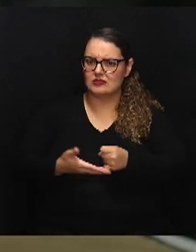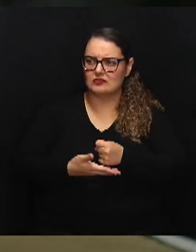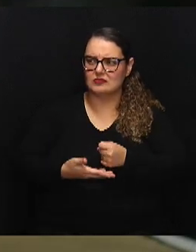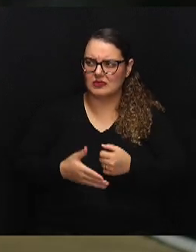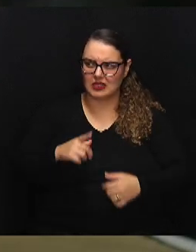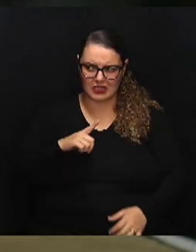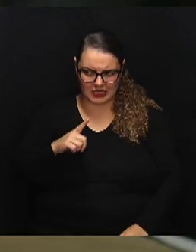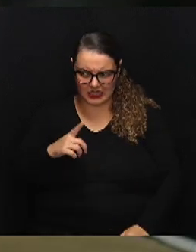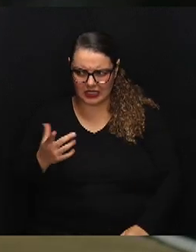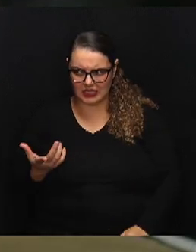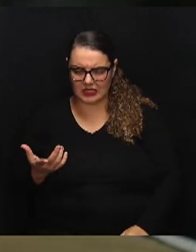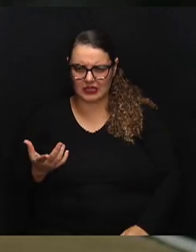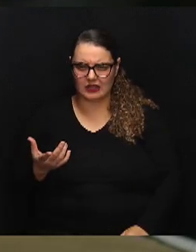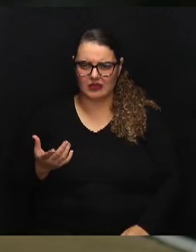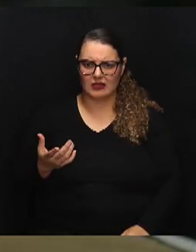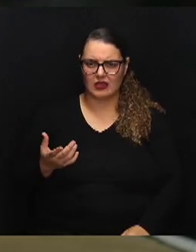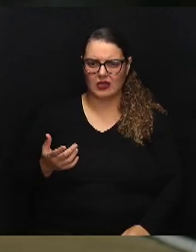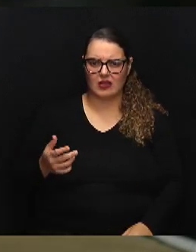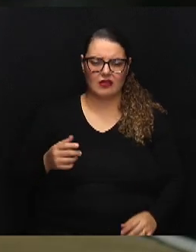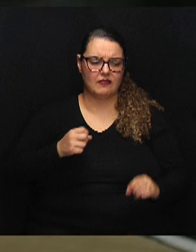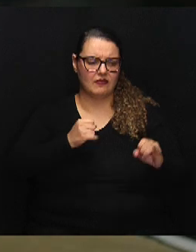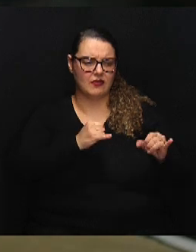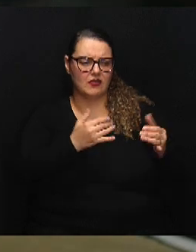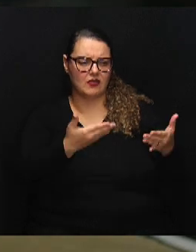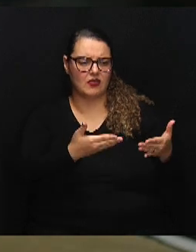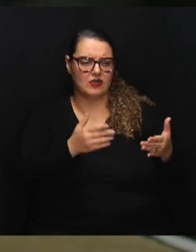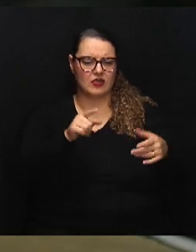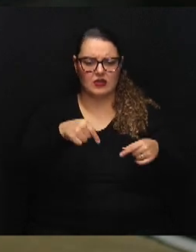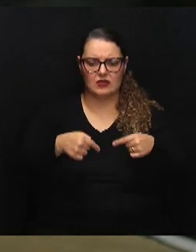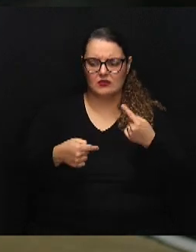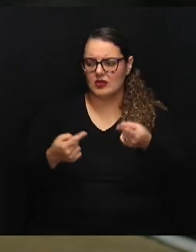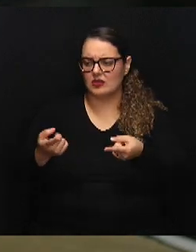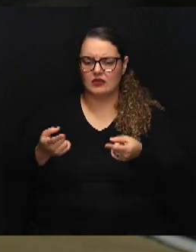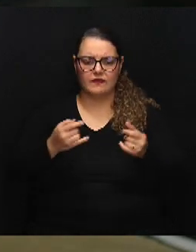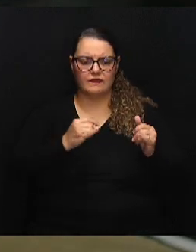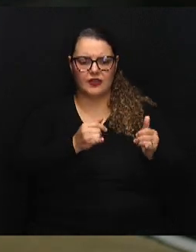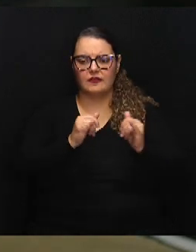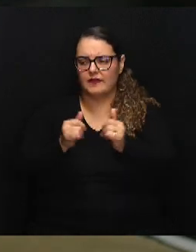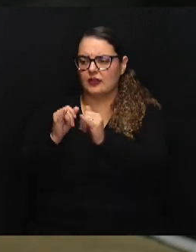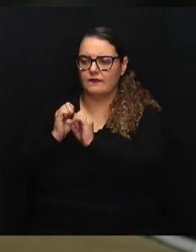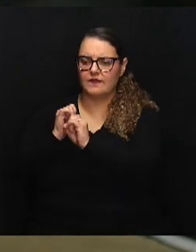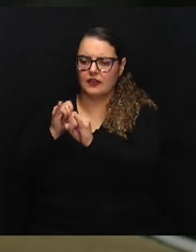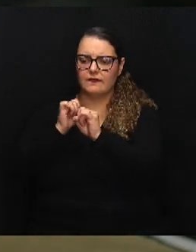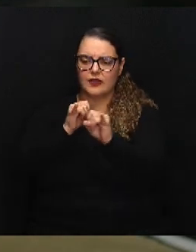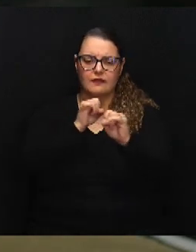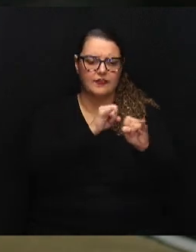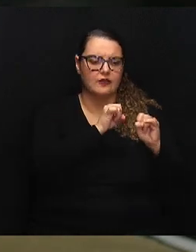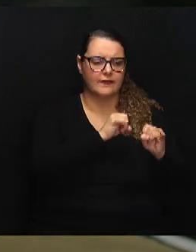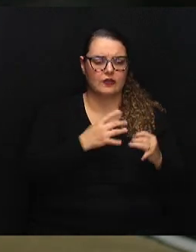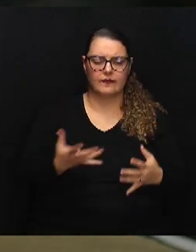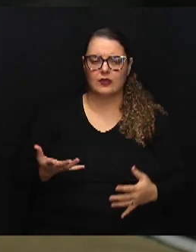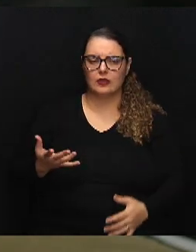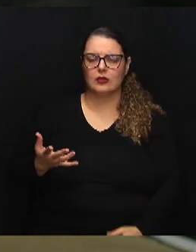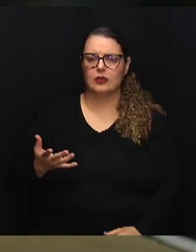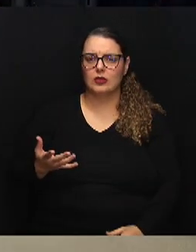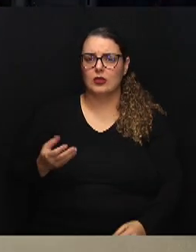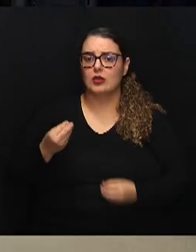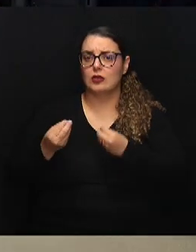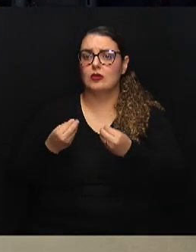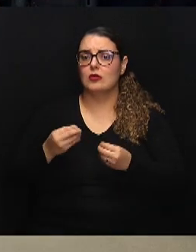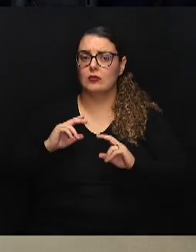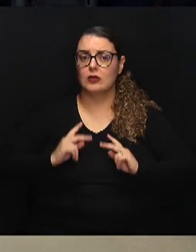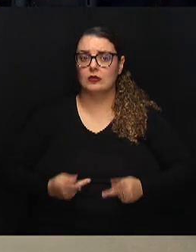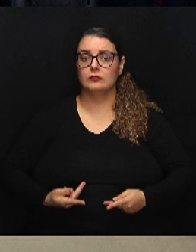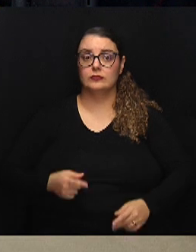isso, né? Ficar por ficar. Então fica hoje, fica amanhã, fica depois, fica depois. E como fica realmente esse ser humano? Isso